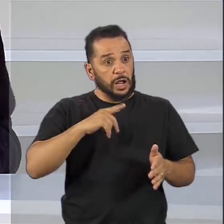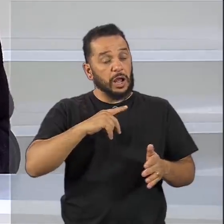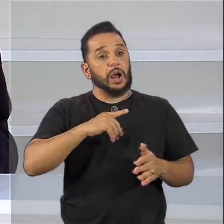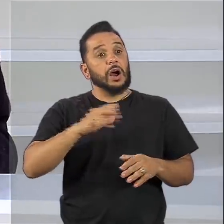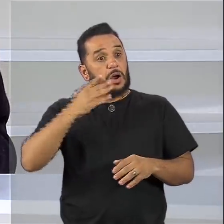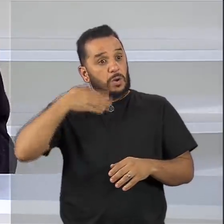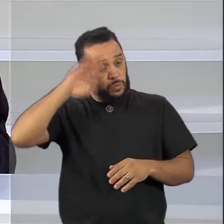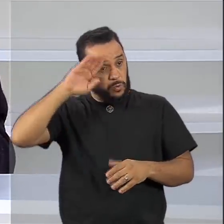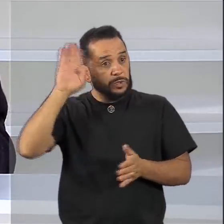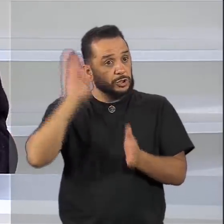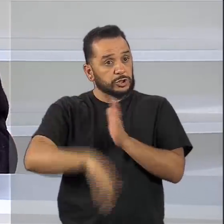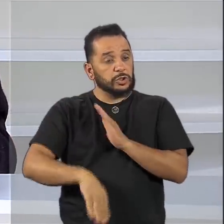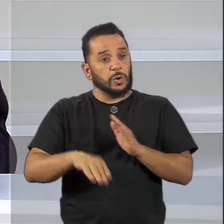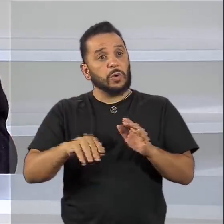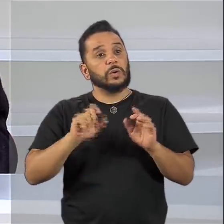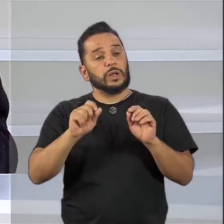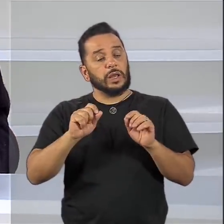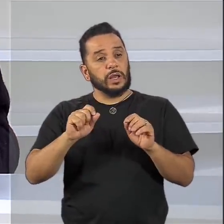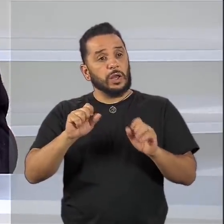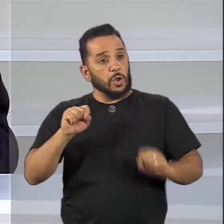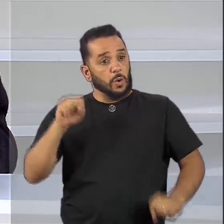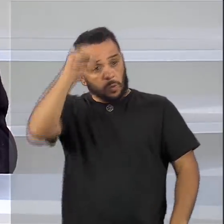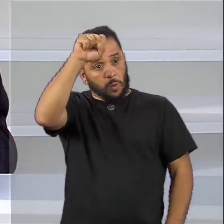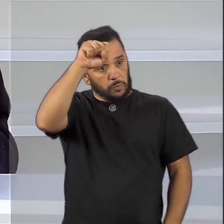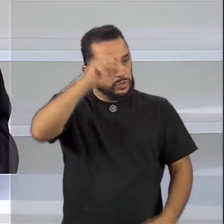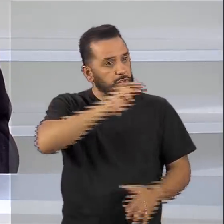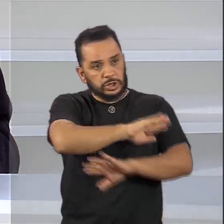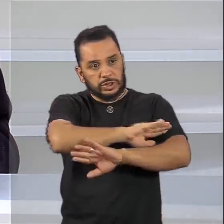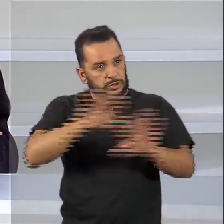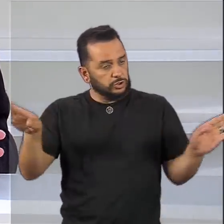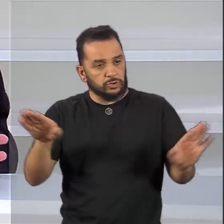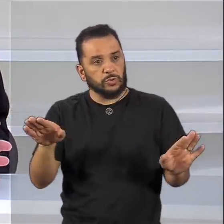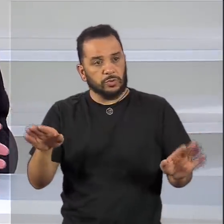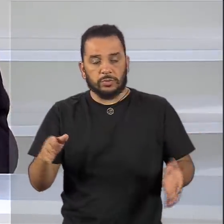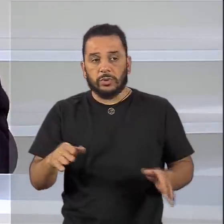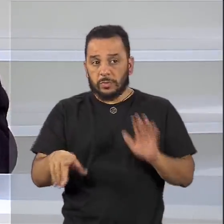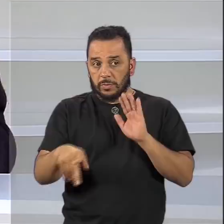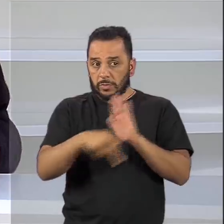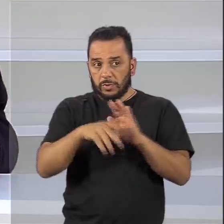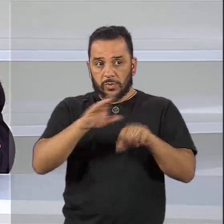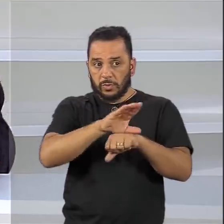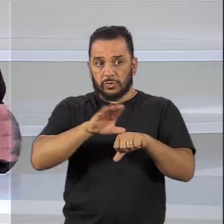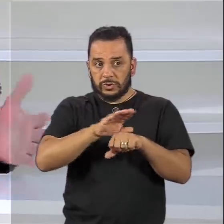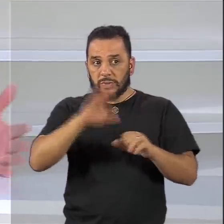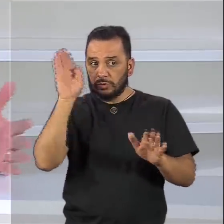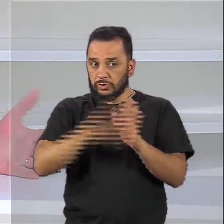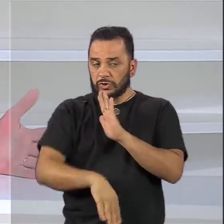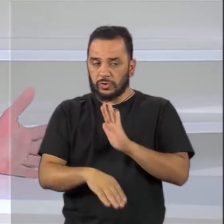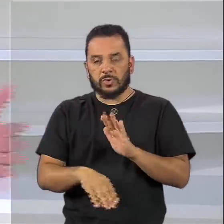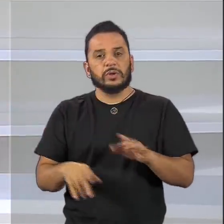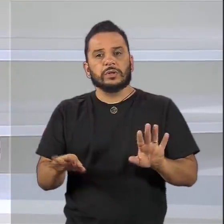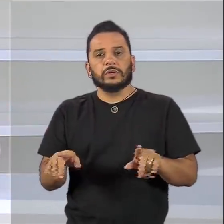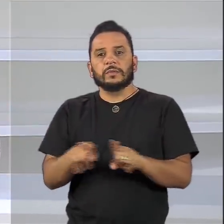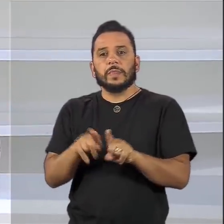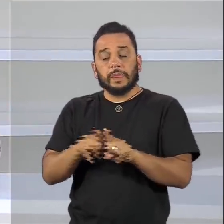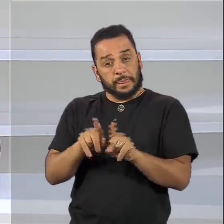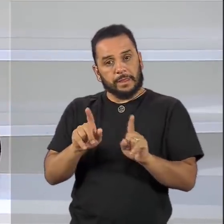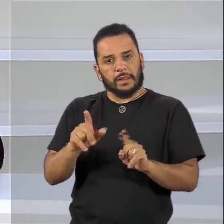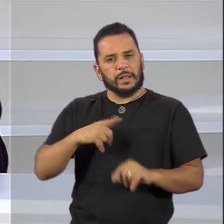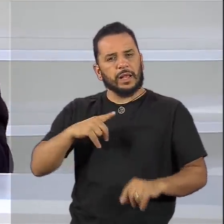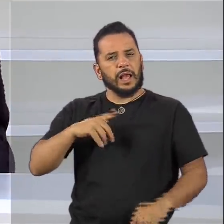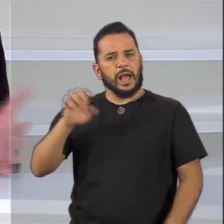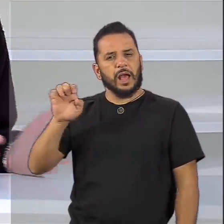até a Coreia do Norte está fazendo reformas capitalistas, para dizer de alguma maneira. Enfim, não é... Na Europa,